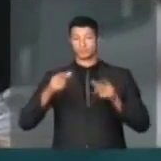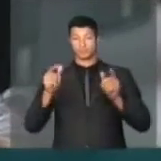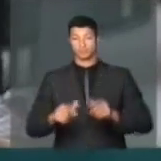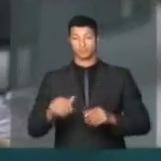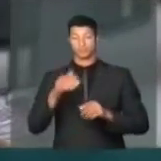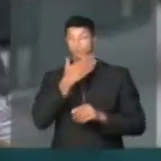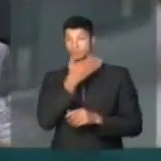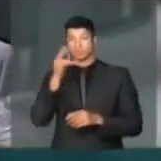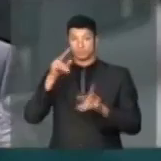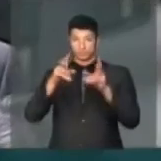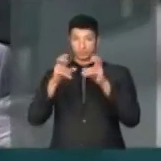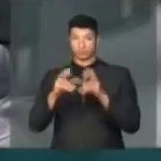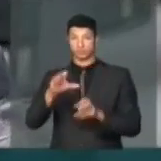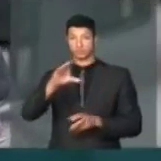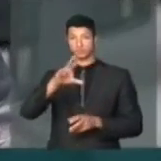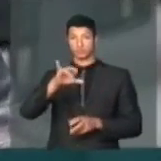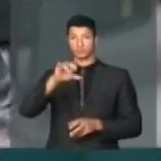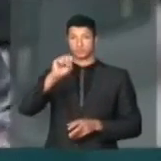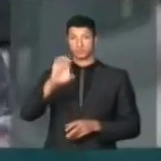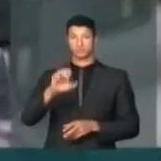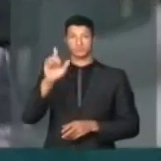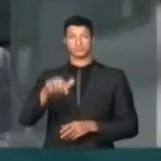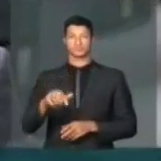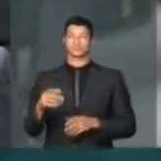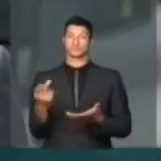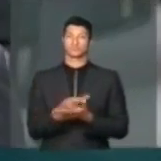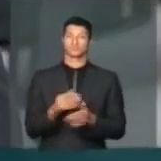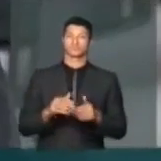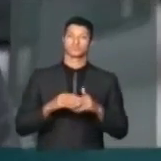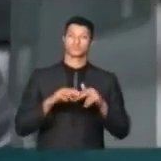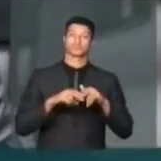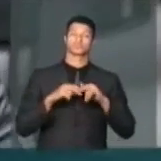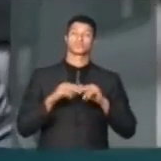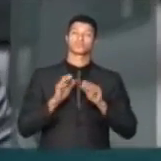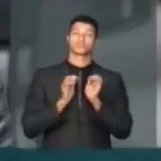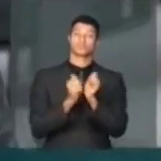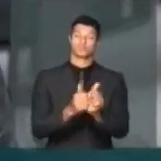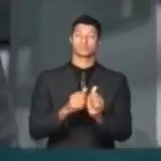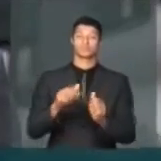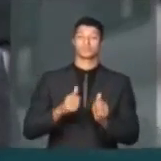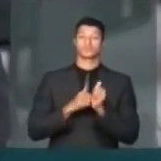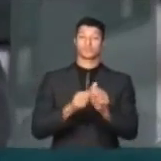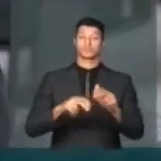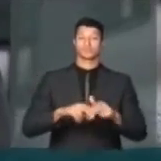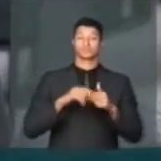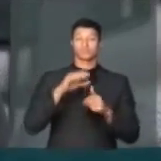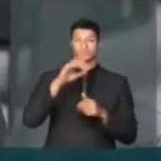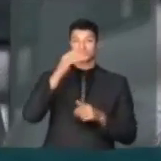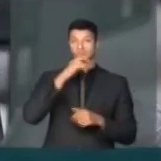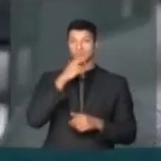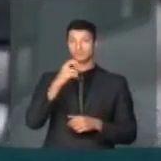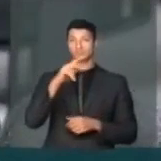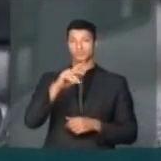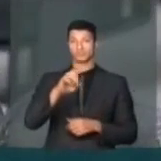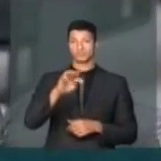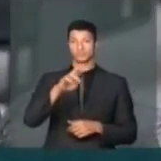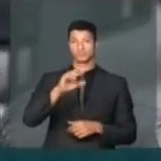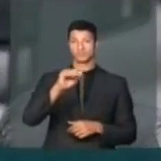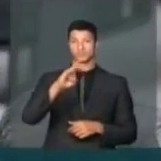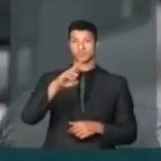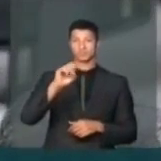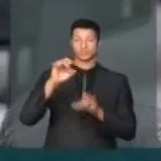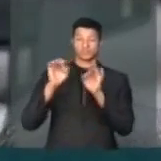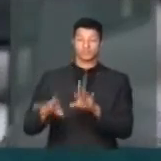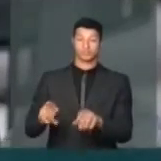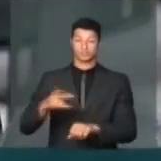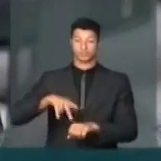onde assistimos uma crise que é eivada pela corrupção, que é levada por escândalo da Petrobras e que